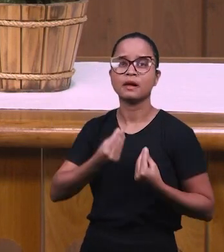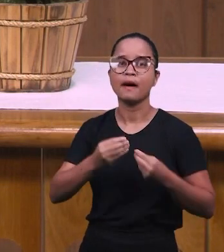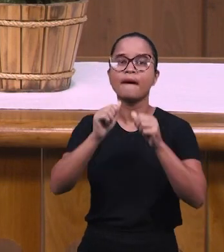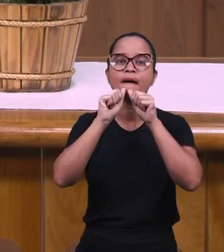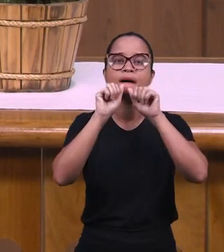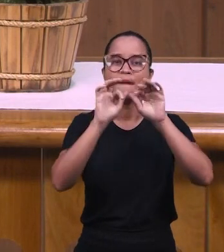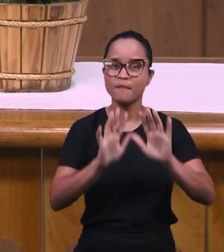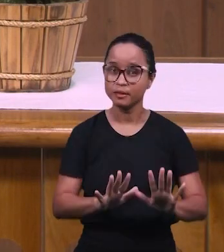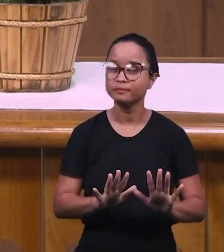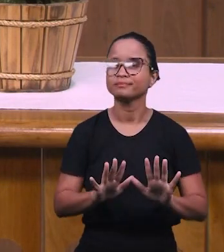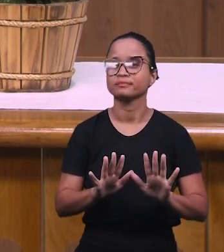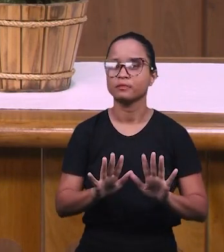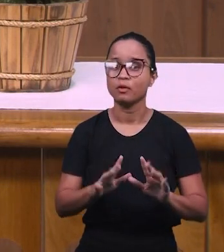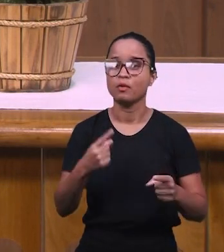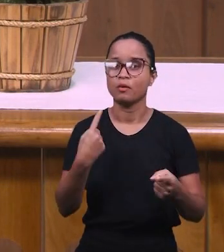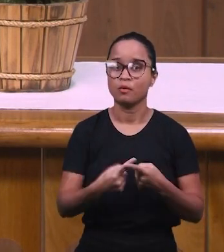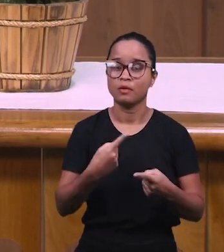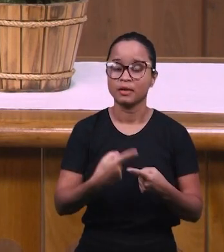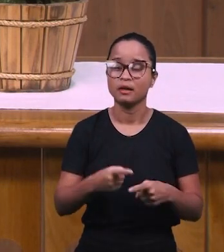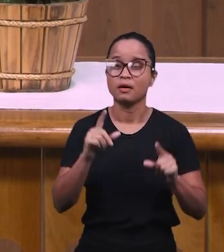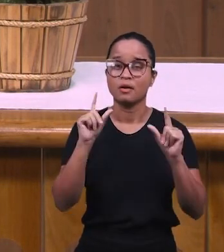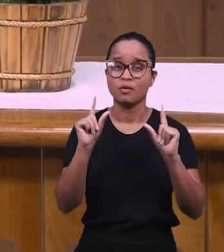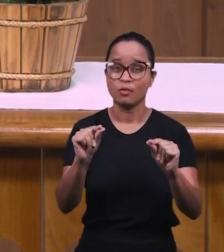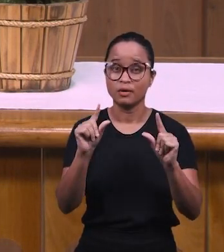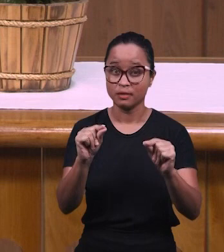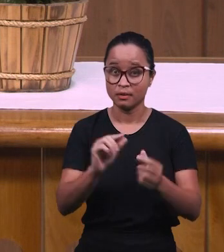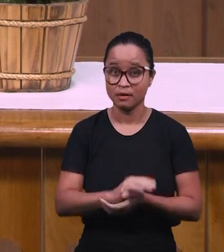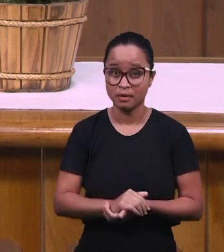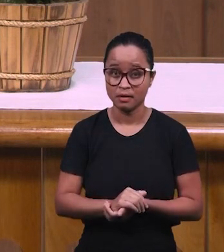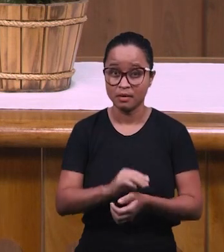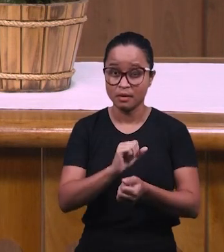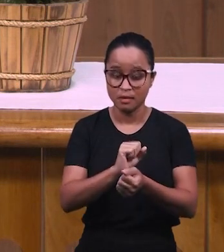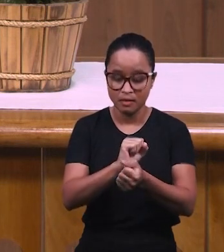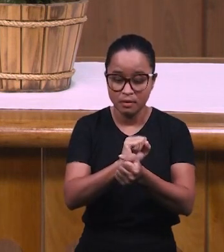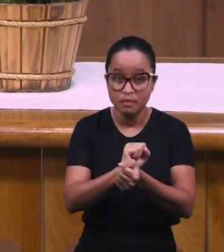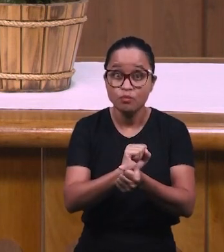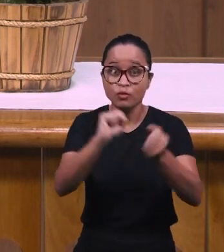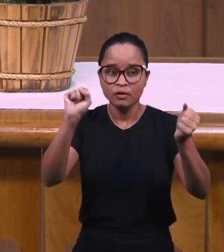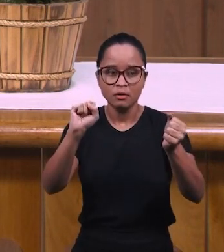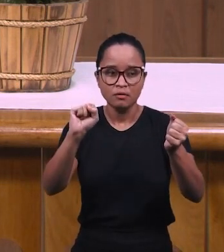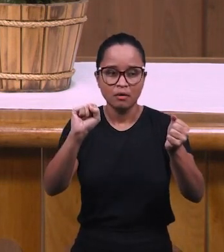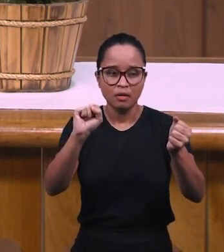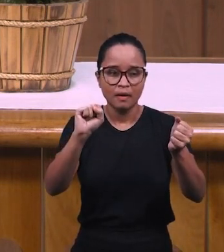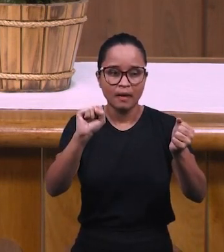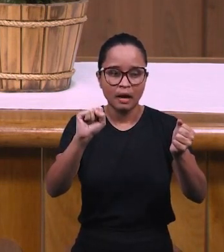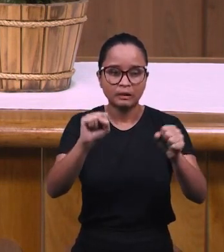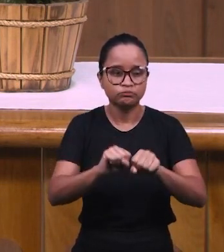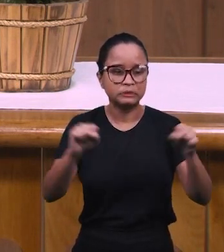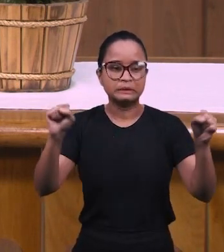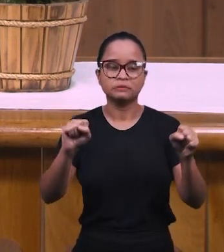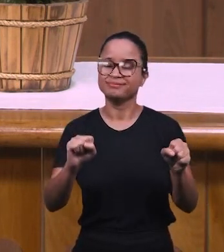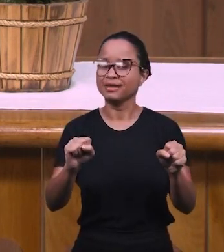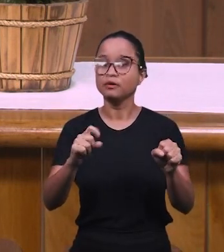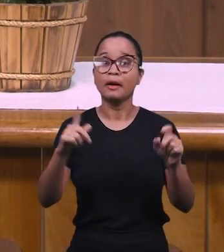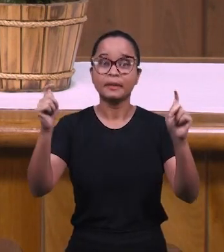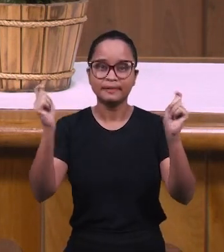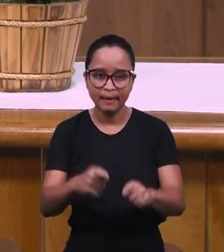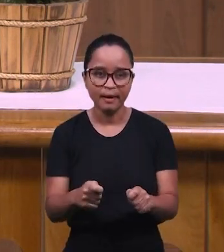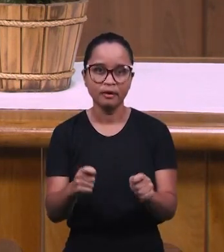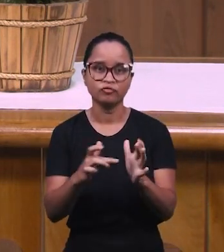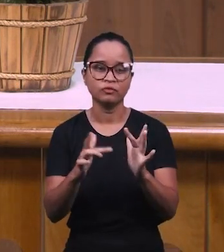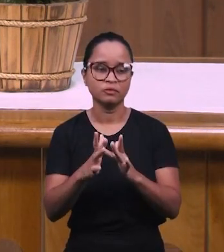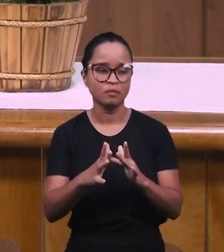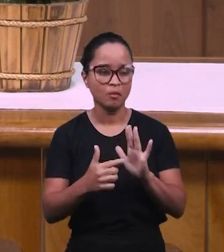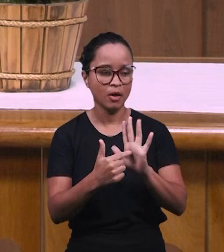dar a bênção. Ele pode tornar aquilo que é impossível. Ele pode tornar aquilo que às vezes para